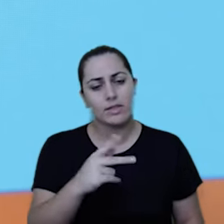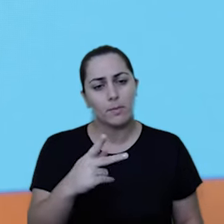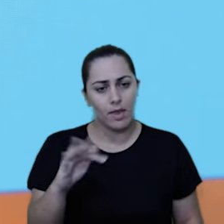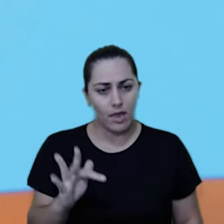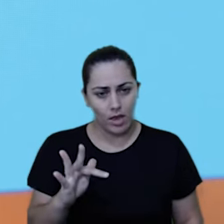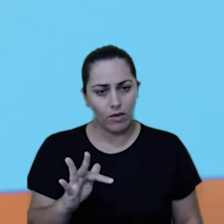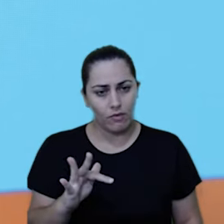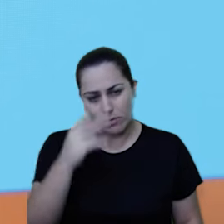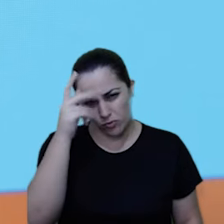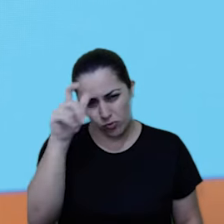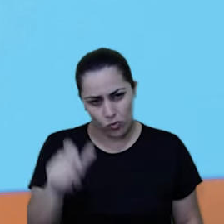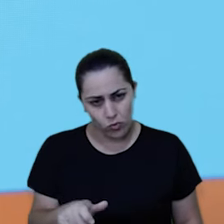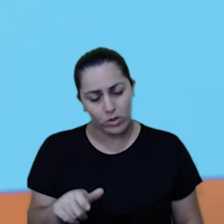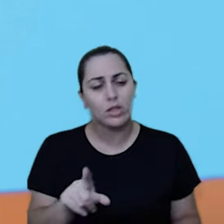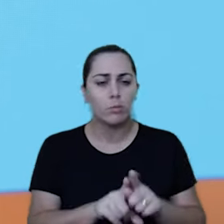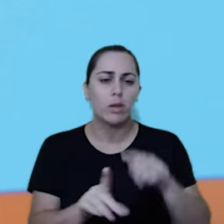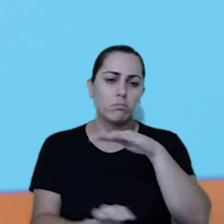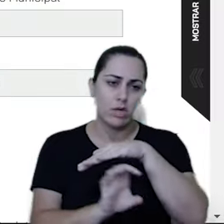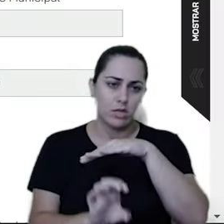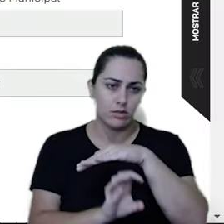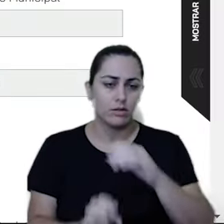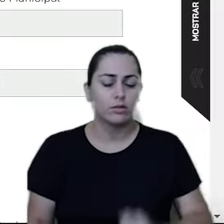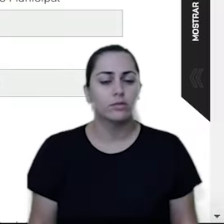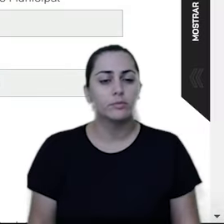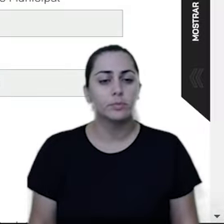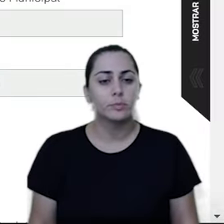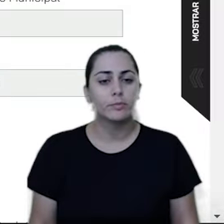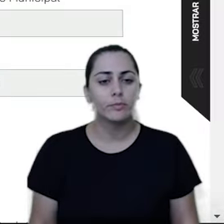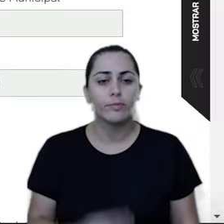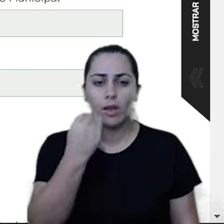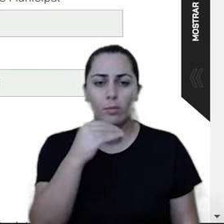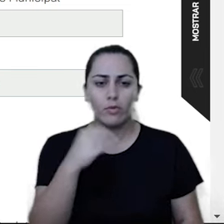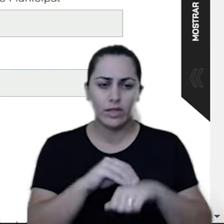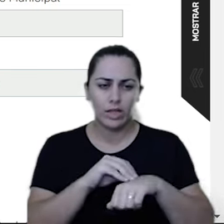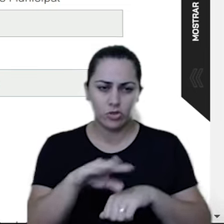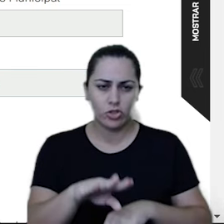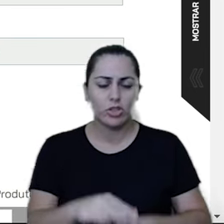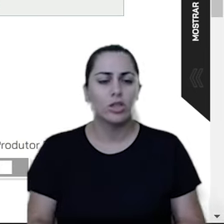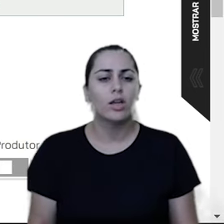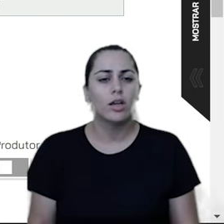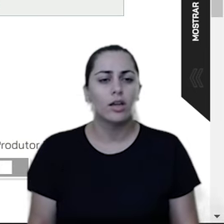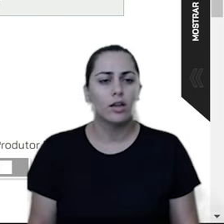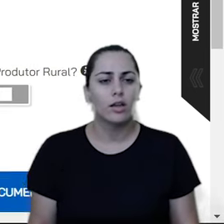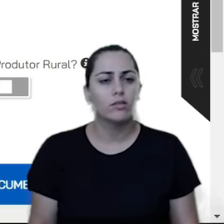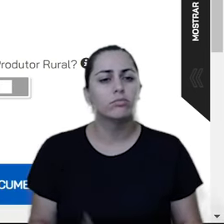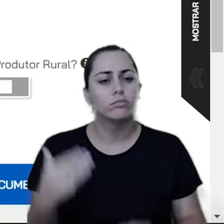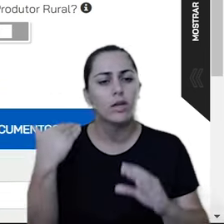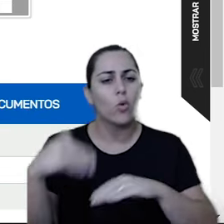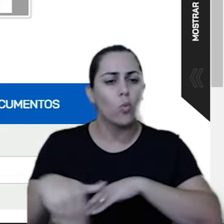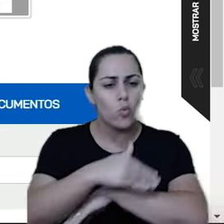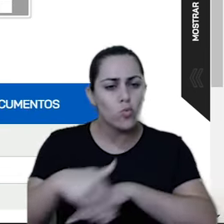CPF pessoa física e pessoa jurídica aproveitando o gancho para dar uma dica de erro na hora de preencher o endereço pessoal